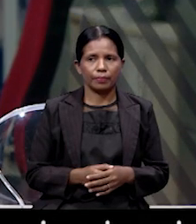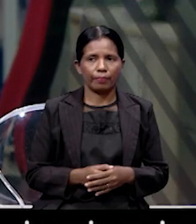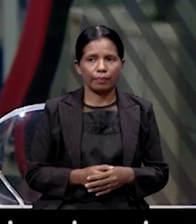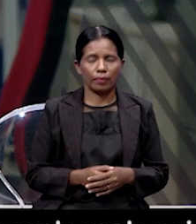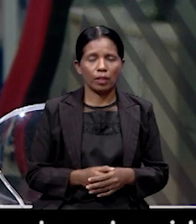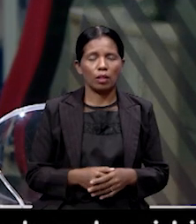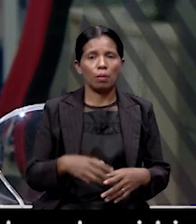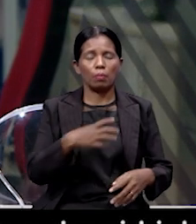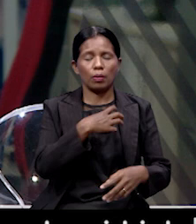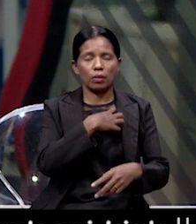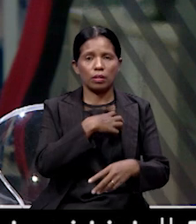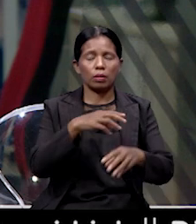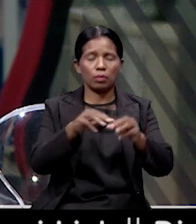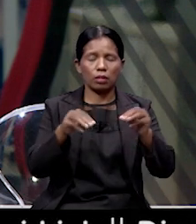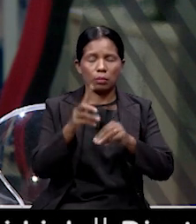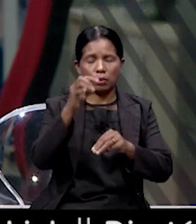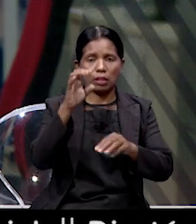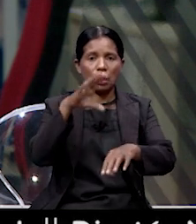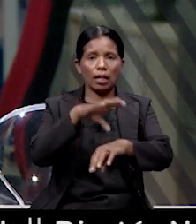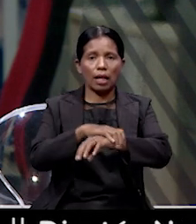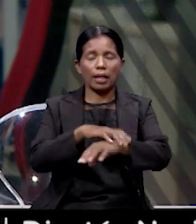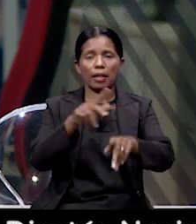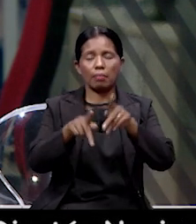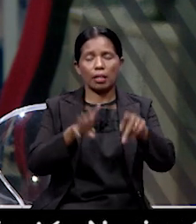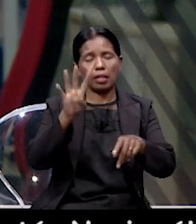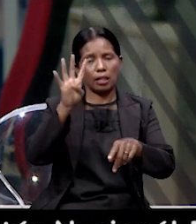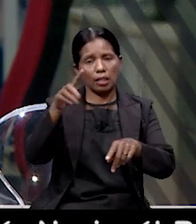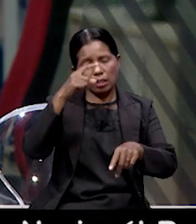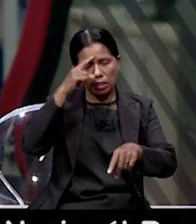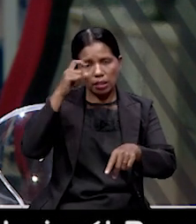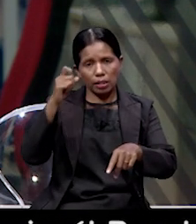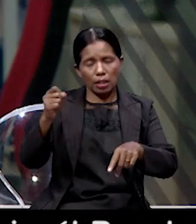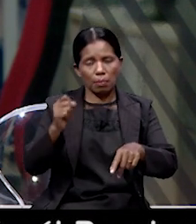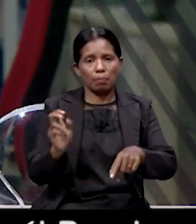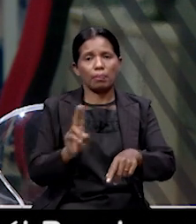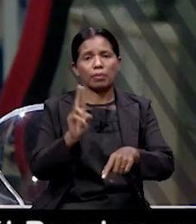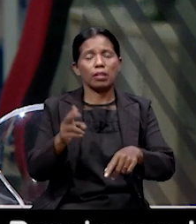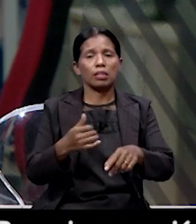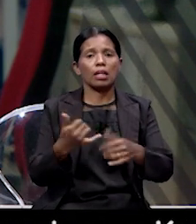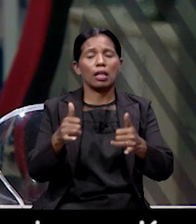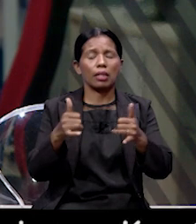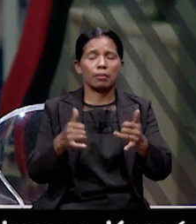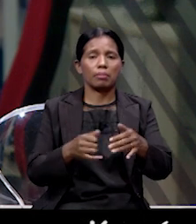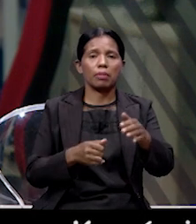Penitele município de Lei captura cidadão na Inha tamba comete jogo ilegal.